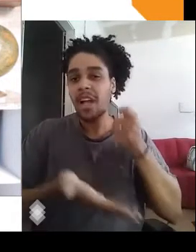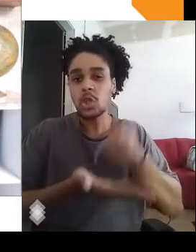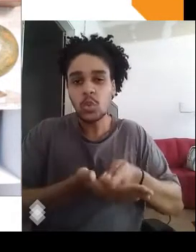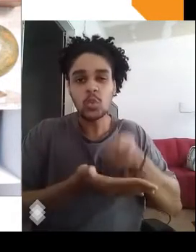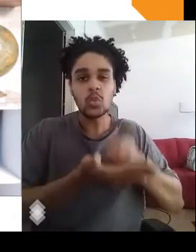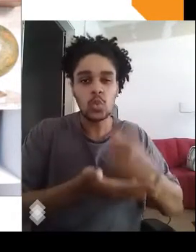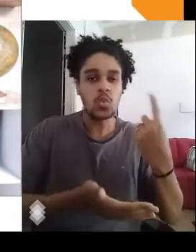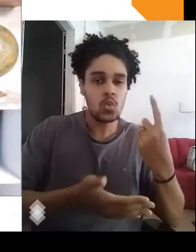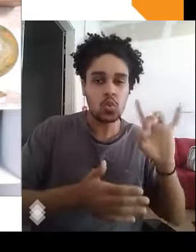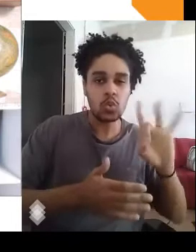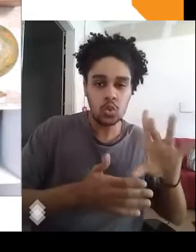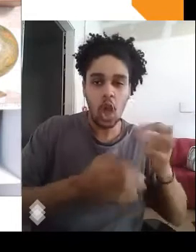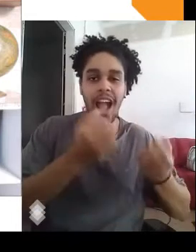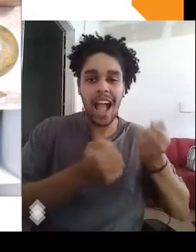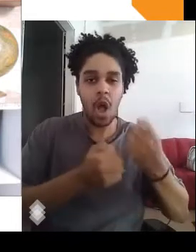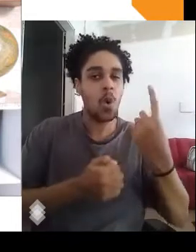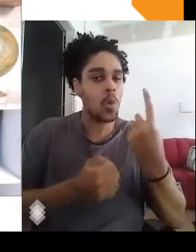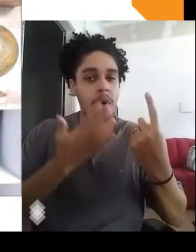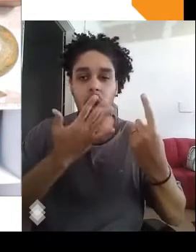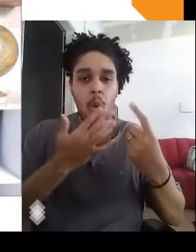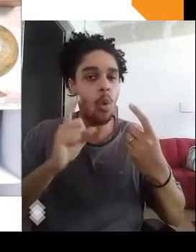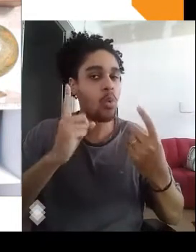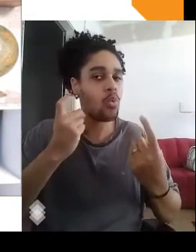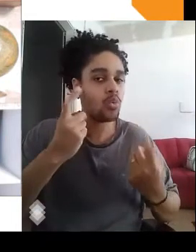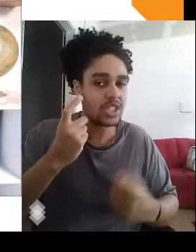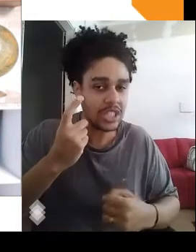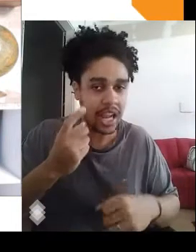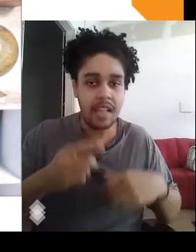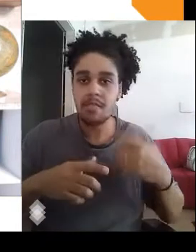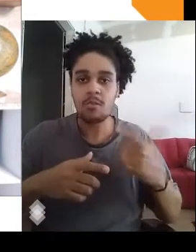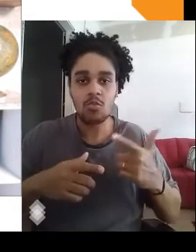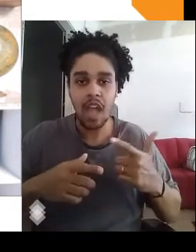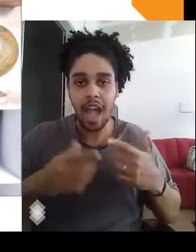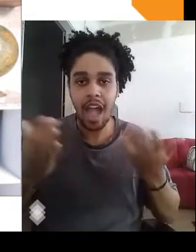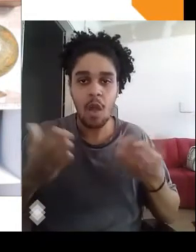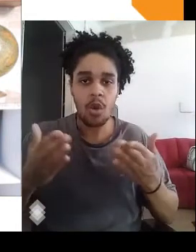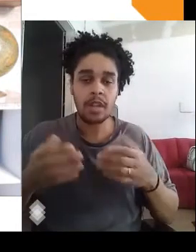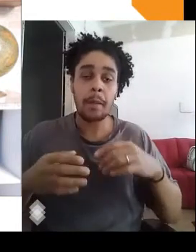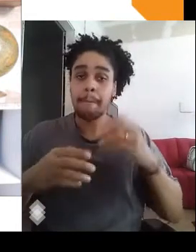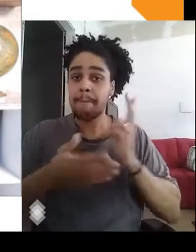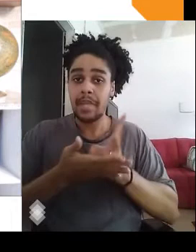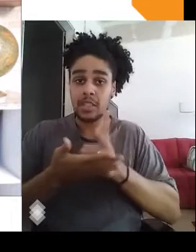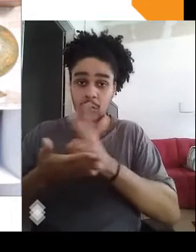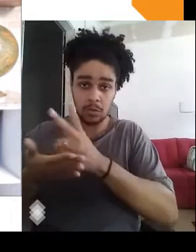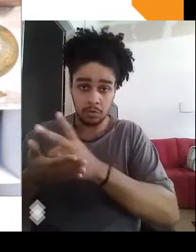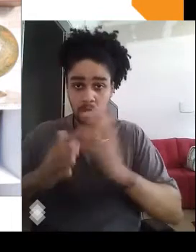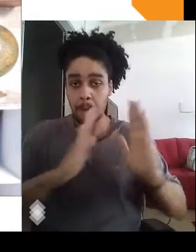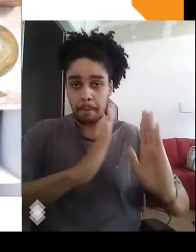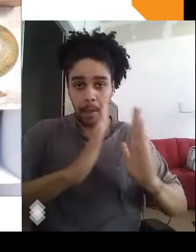aquela rigidez de apenas um modelo de carro numa mesma cor. Nós vamos ter numa mesma linha de